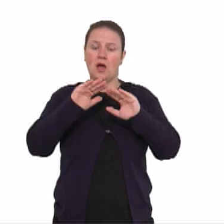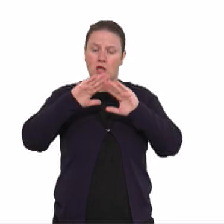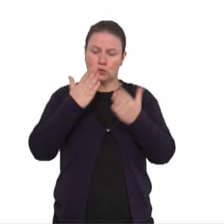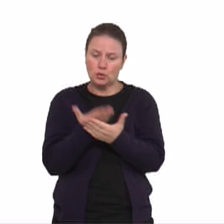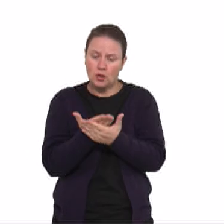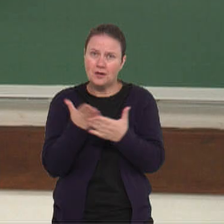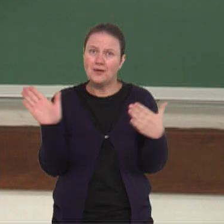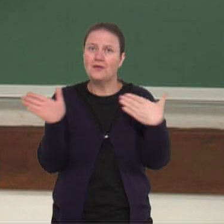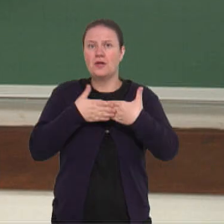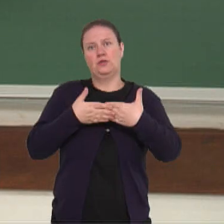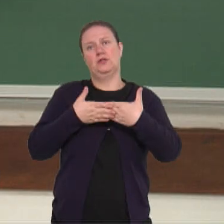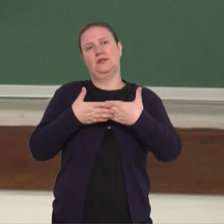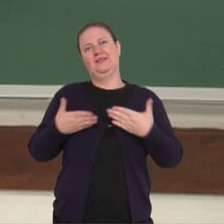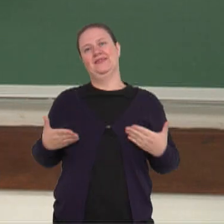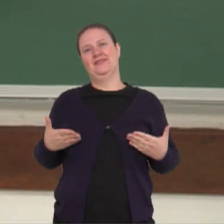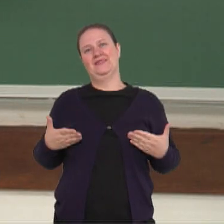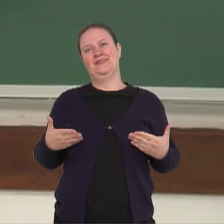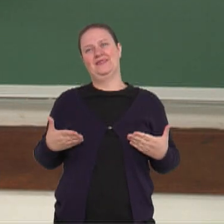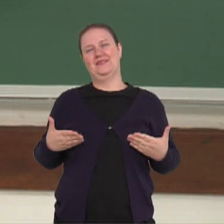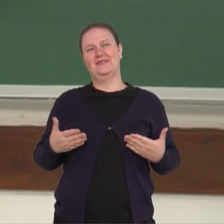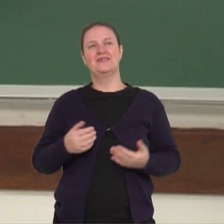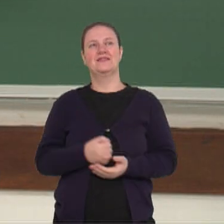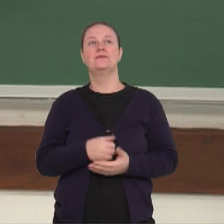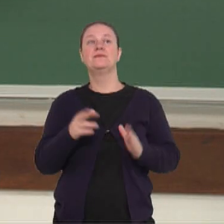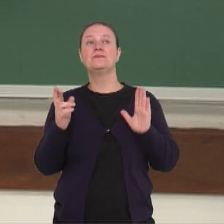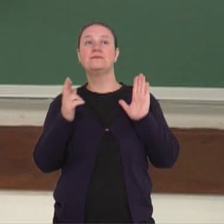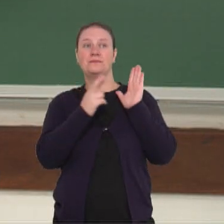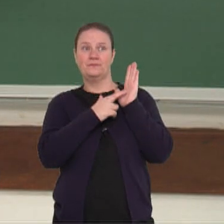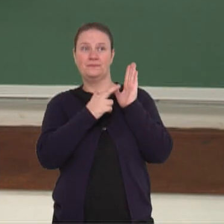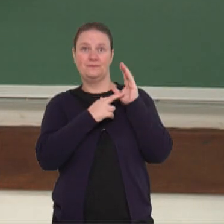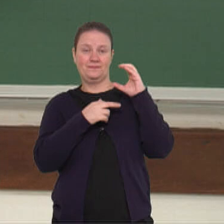a resposta? Letter C. Didn't go.